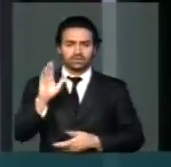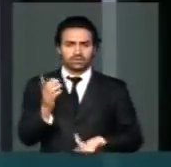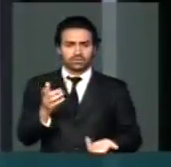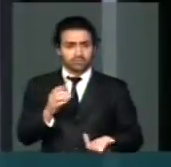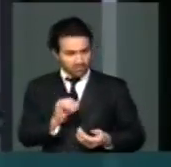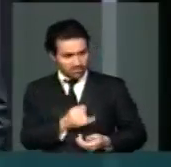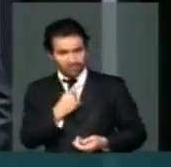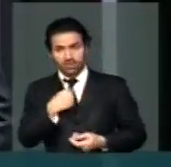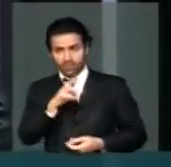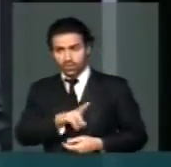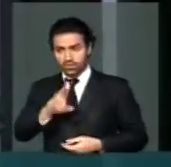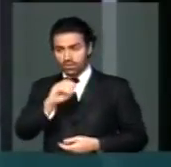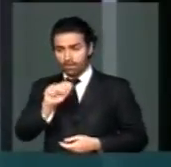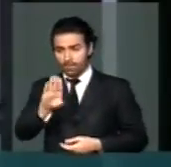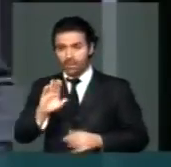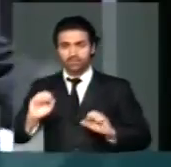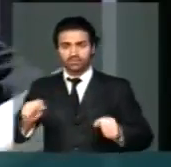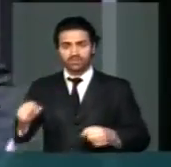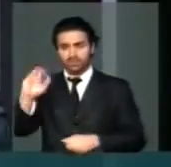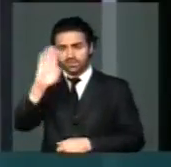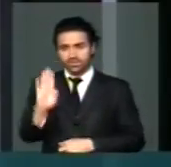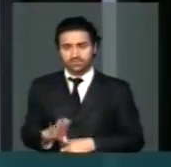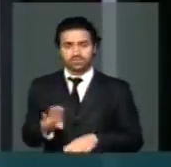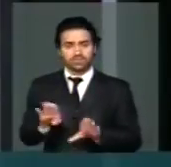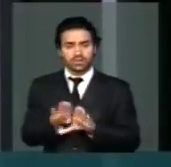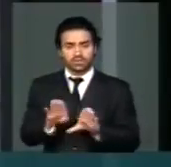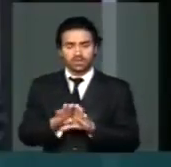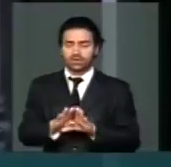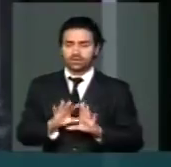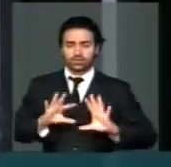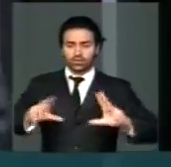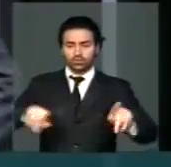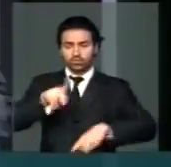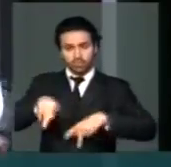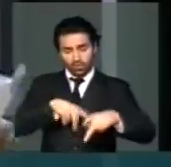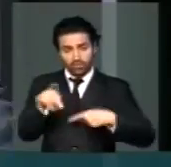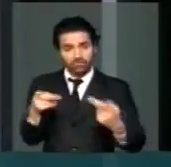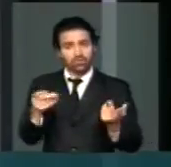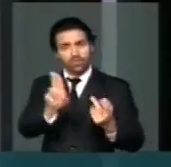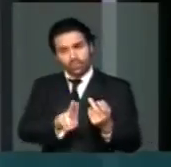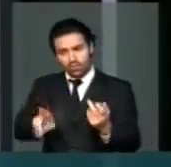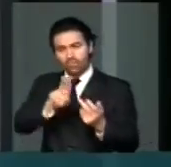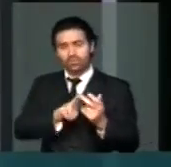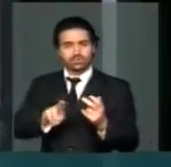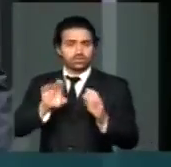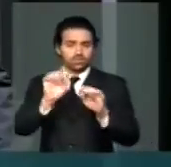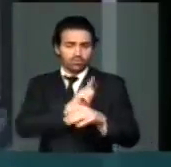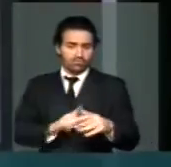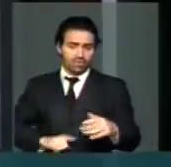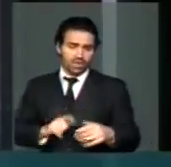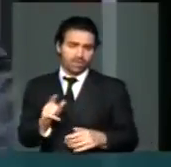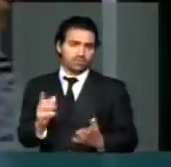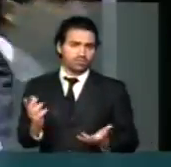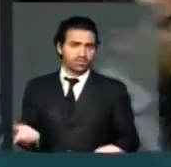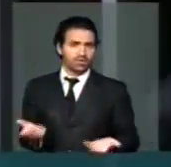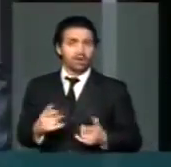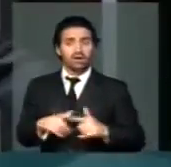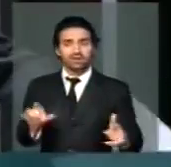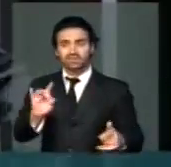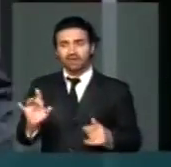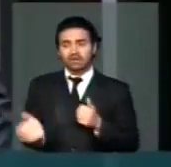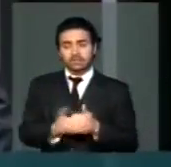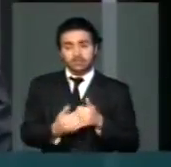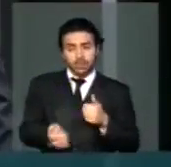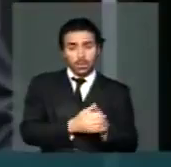para isso, para defender o Brasil e os brasileiros. Usem as estruturas para isso e não apenas para esconder